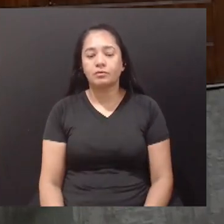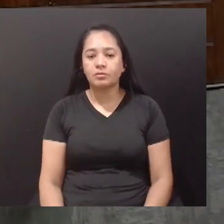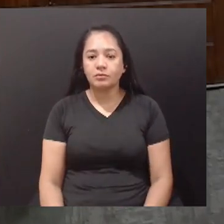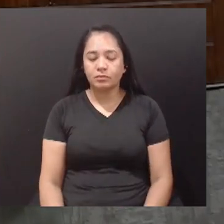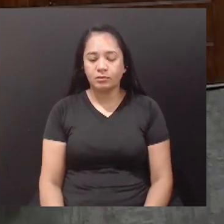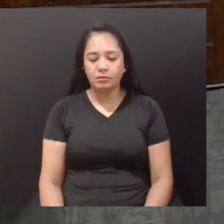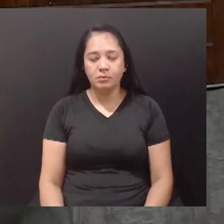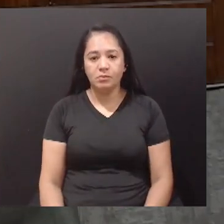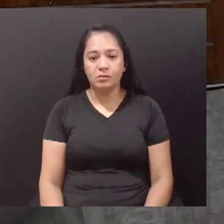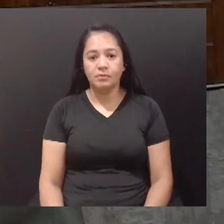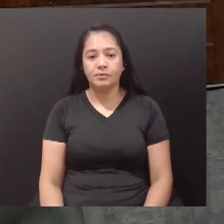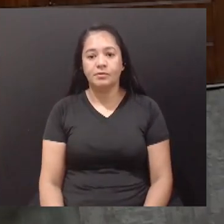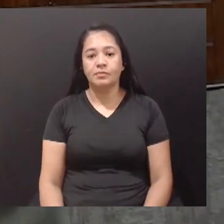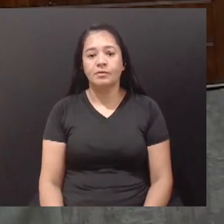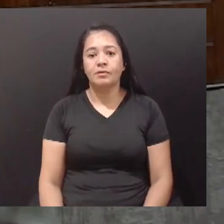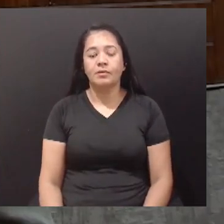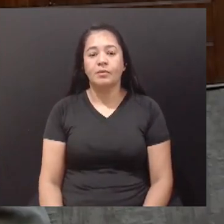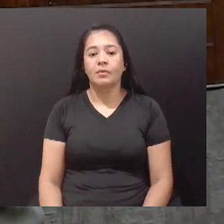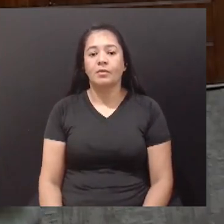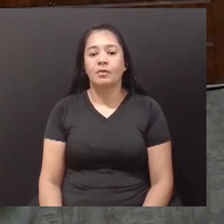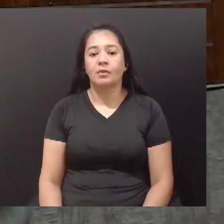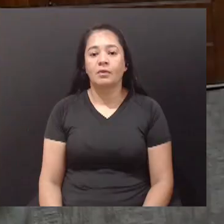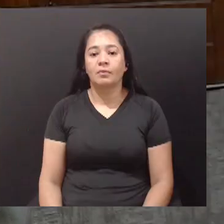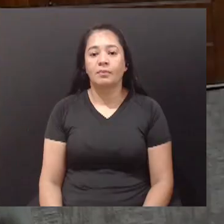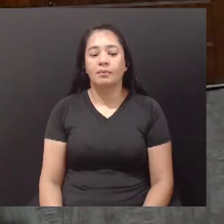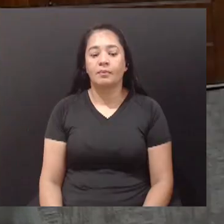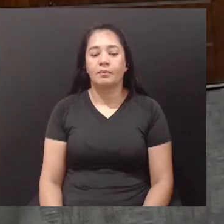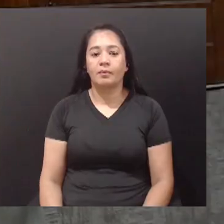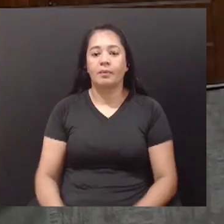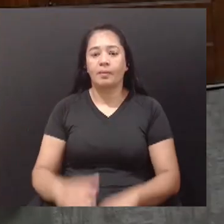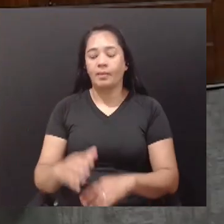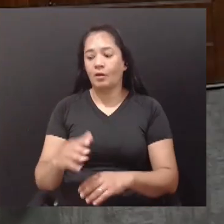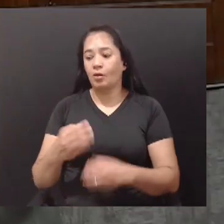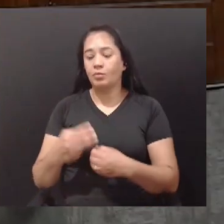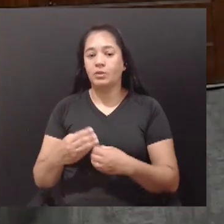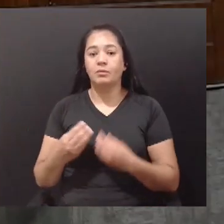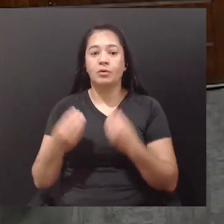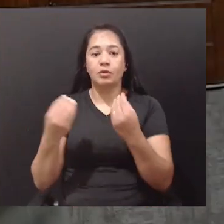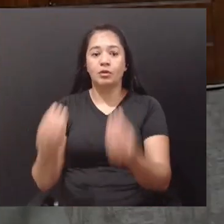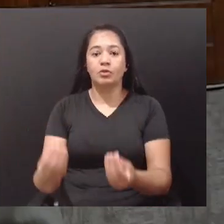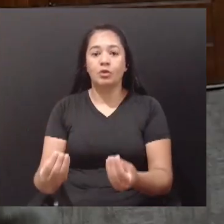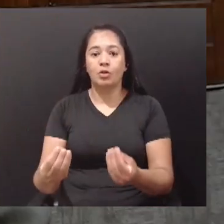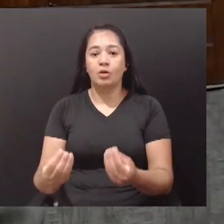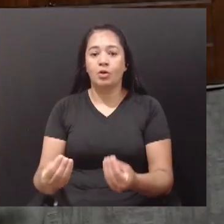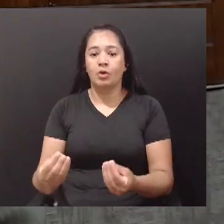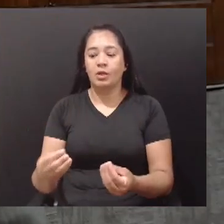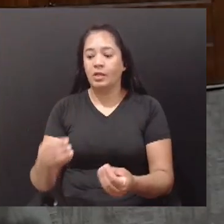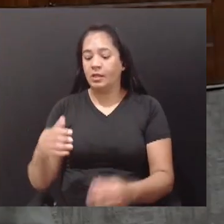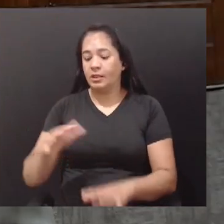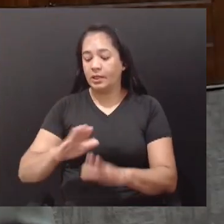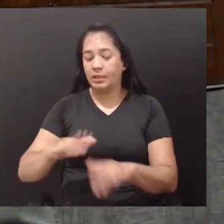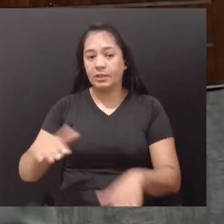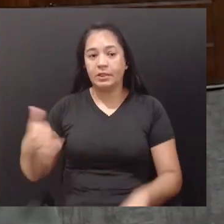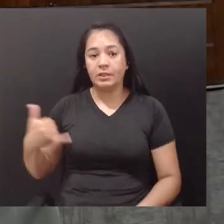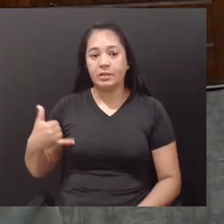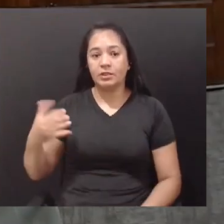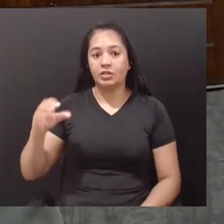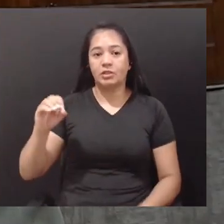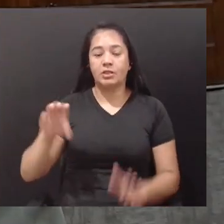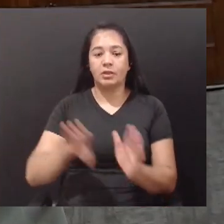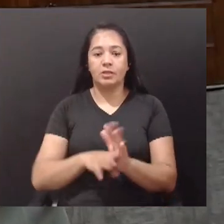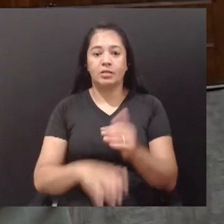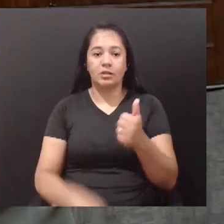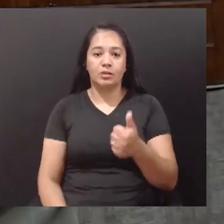fazer o município doar para as pessoas que têm o diabetes tipo 1, as crianças de 0 a 12 anos, que